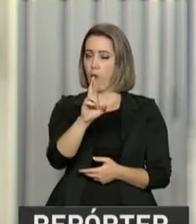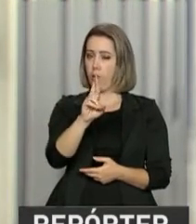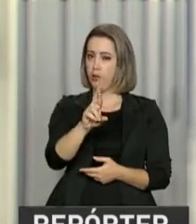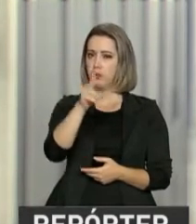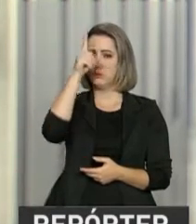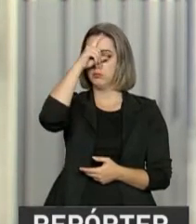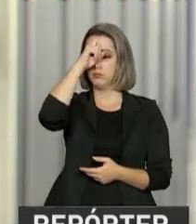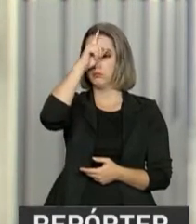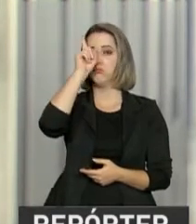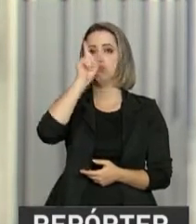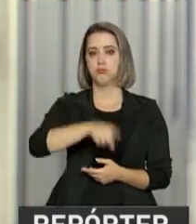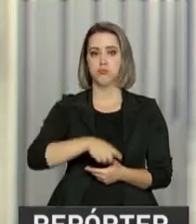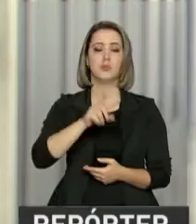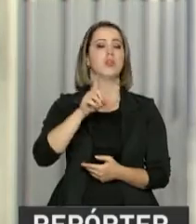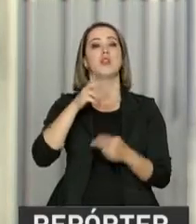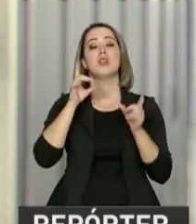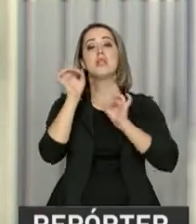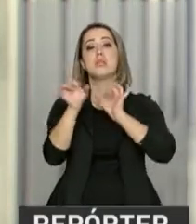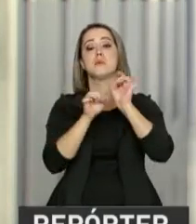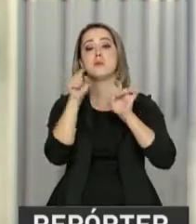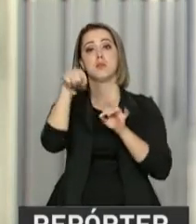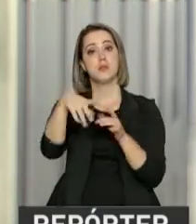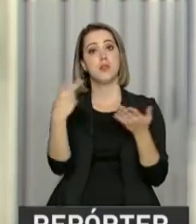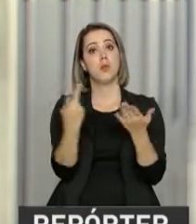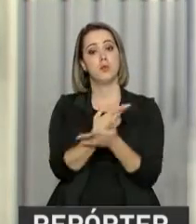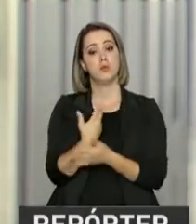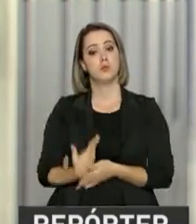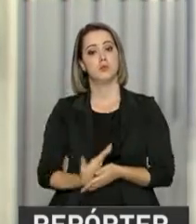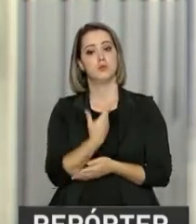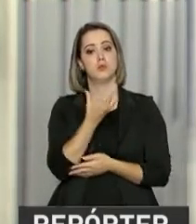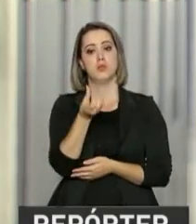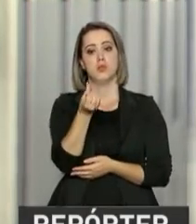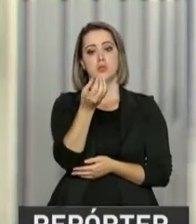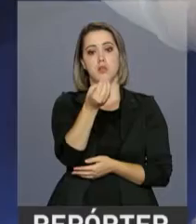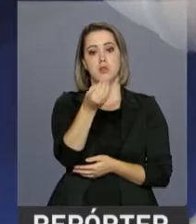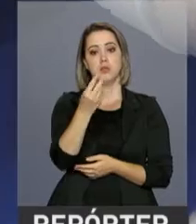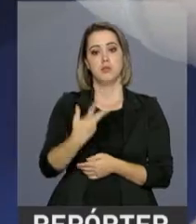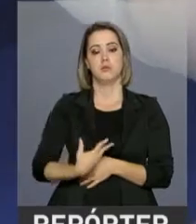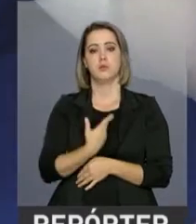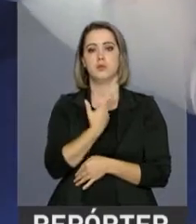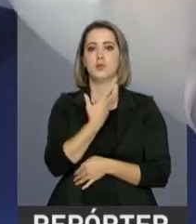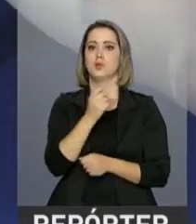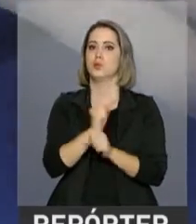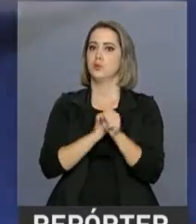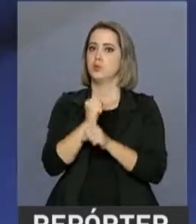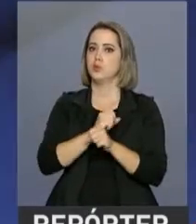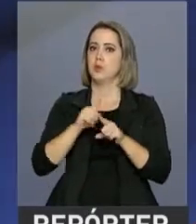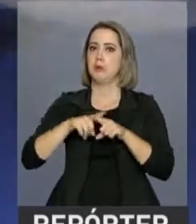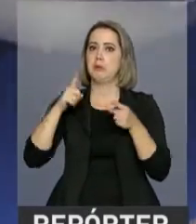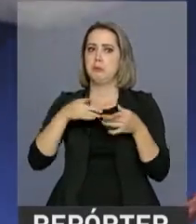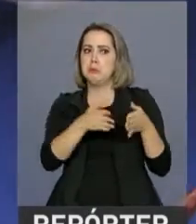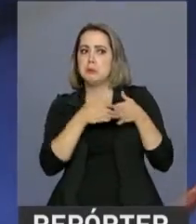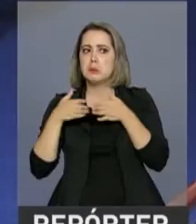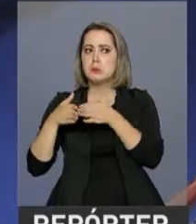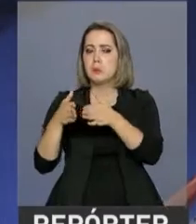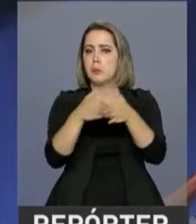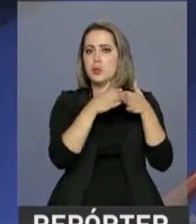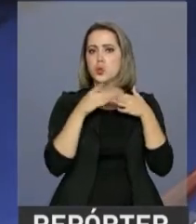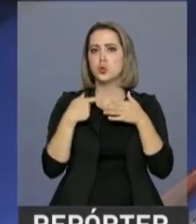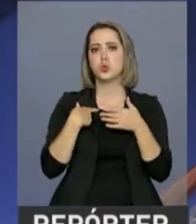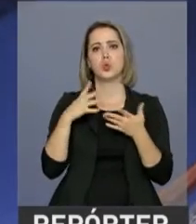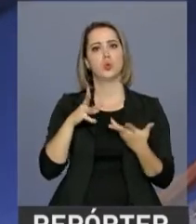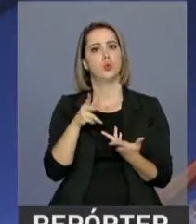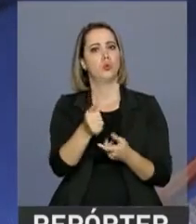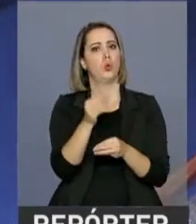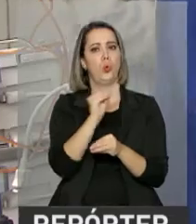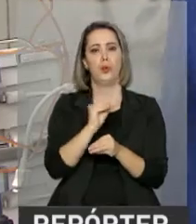país na realização desses procedimentos. São 600 cirurgias por ano. Mas a demanda de operações está longe de ser